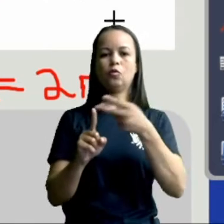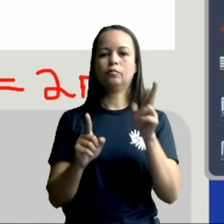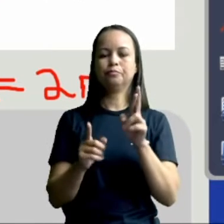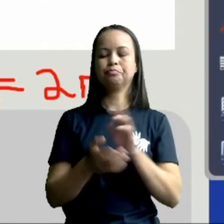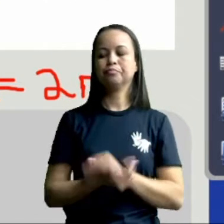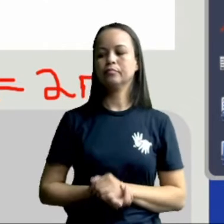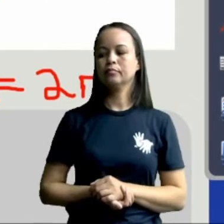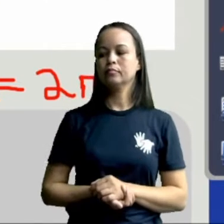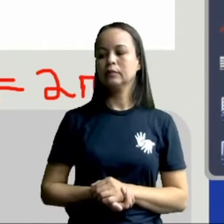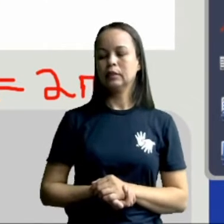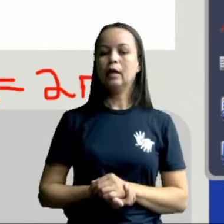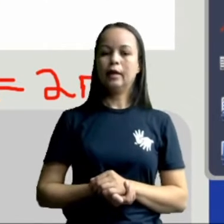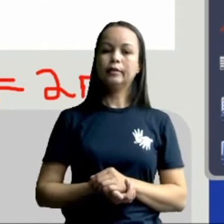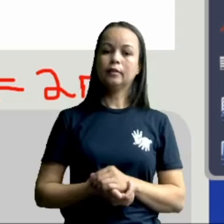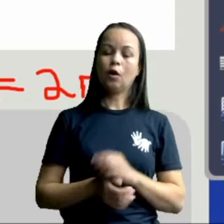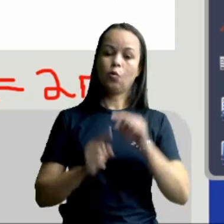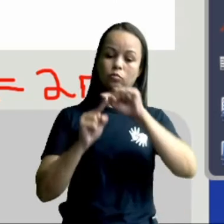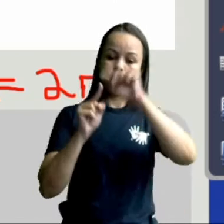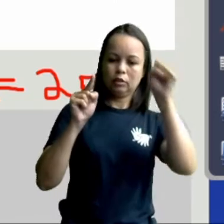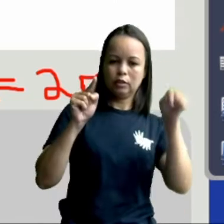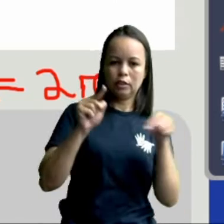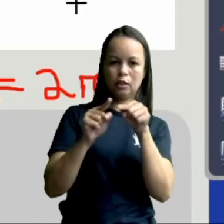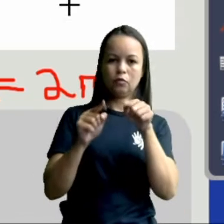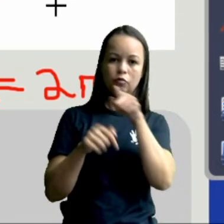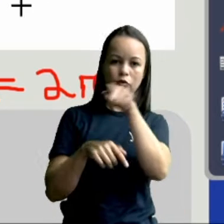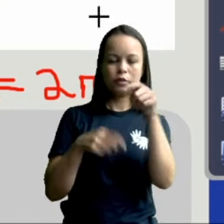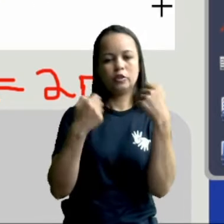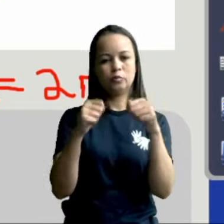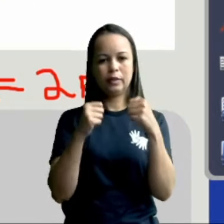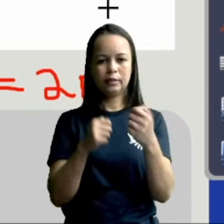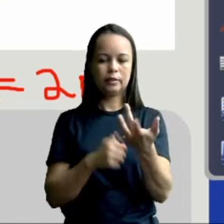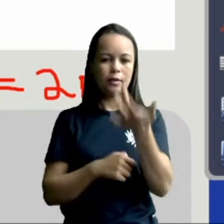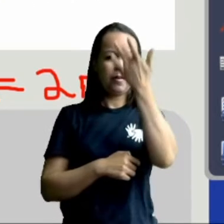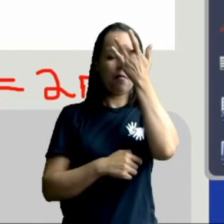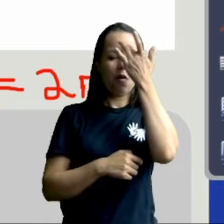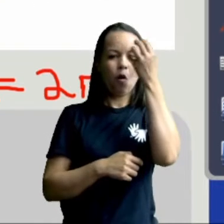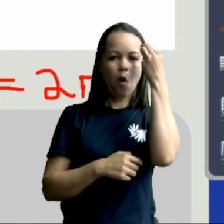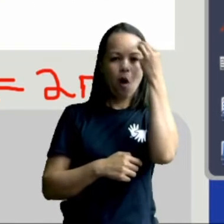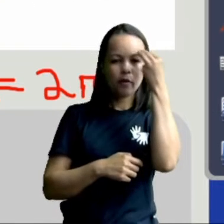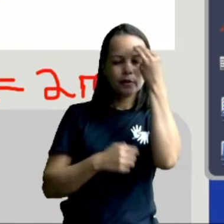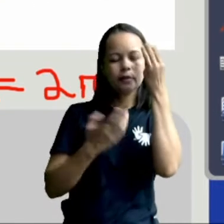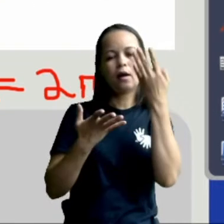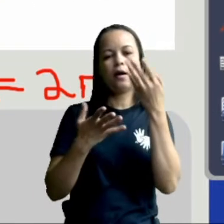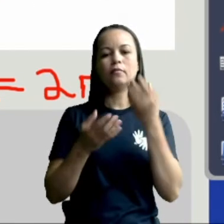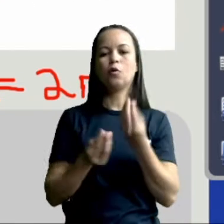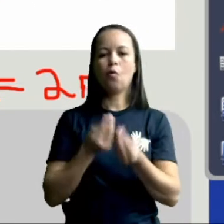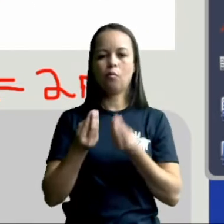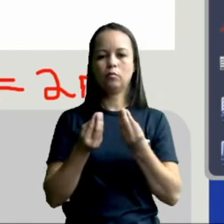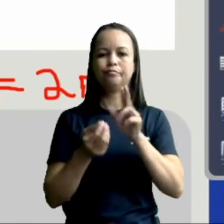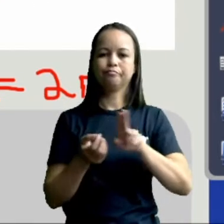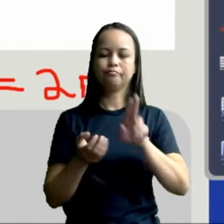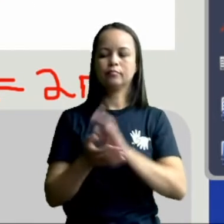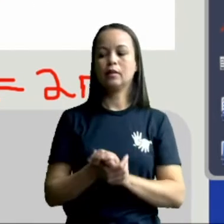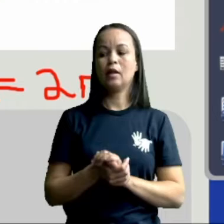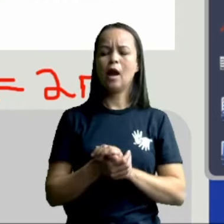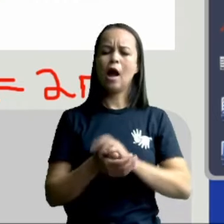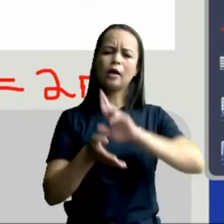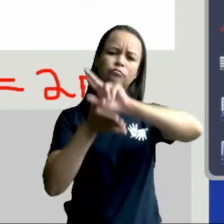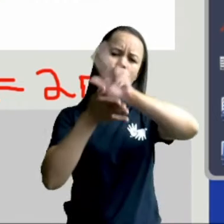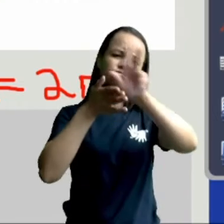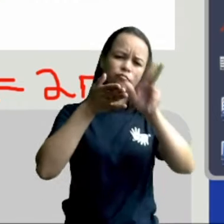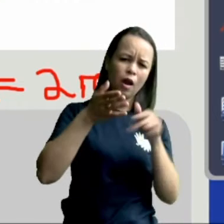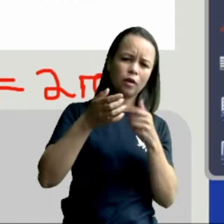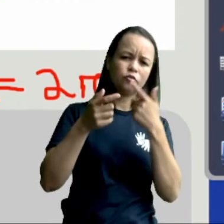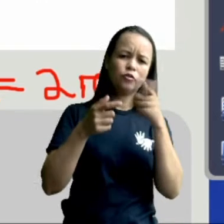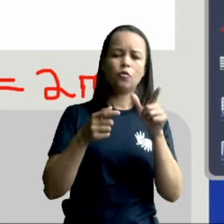realmente você precisa memorizar a fórmula. A área e o perímetro estão dados aqui. Mas as demais figuras, é só